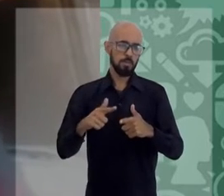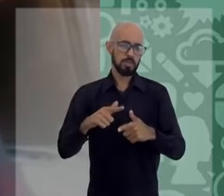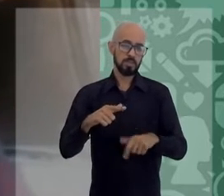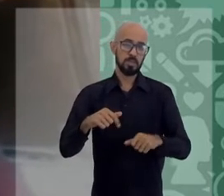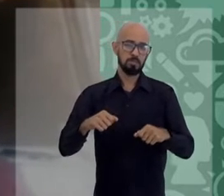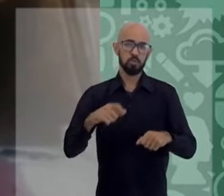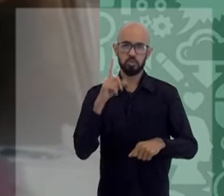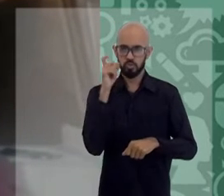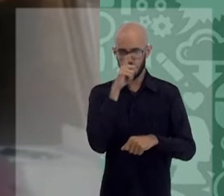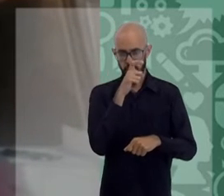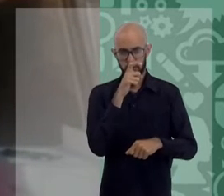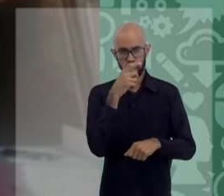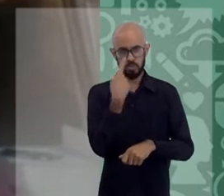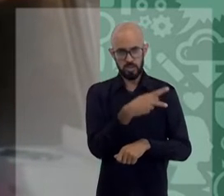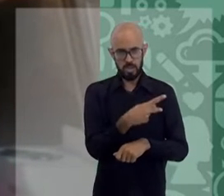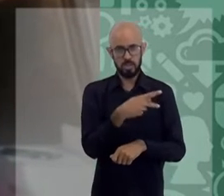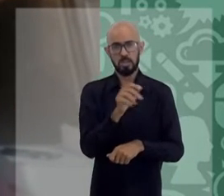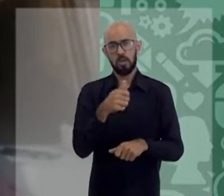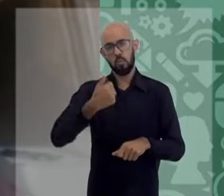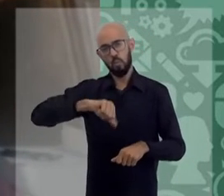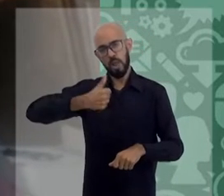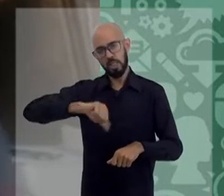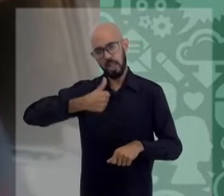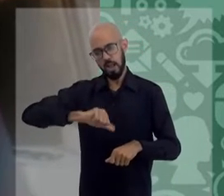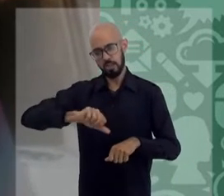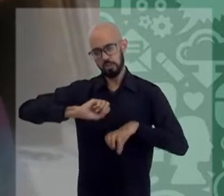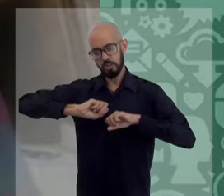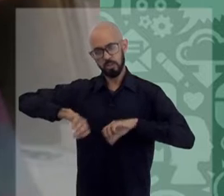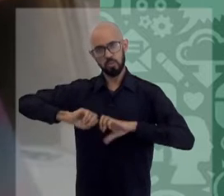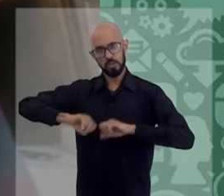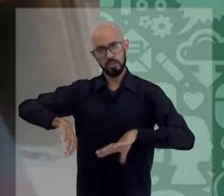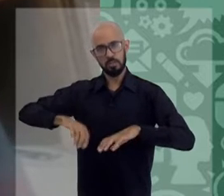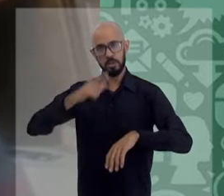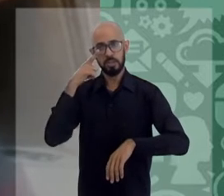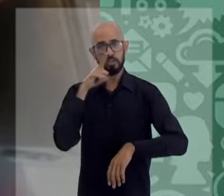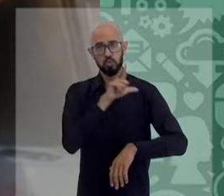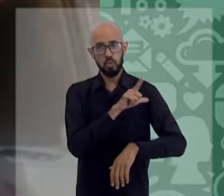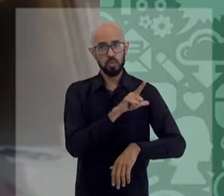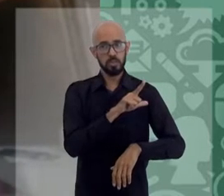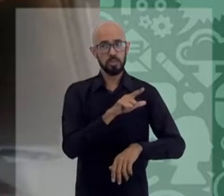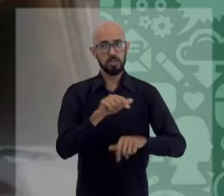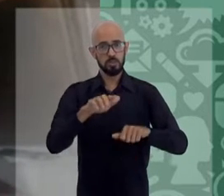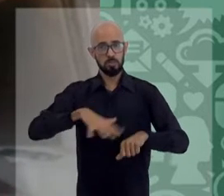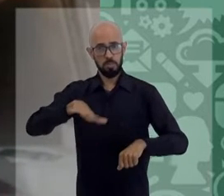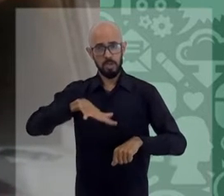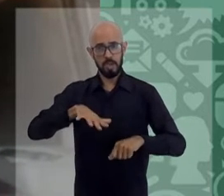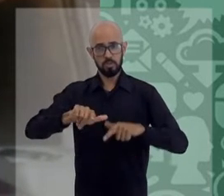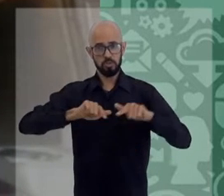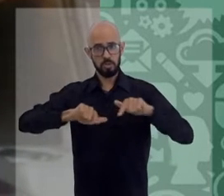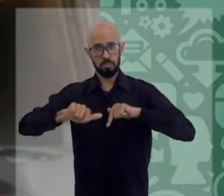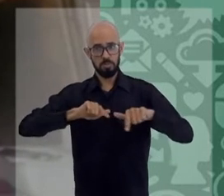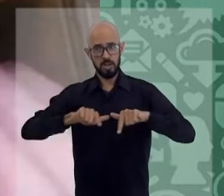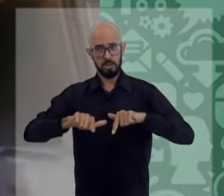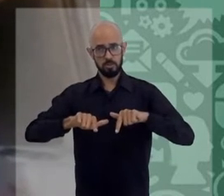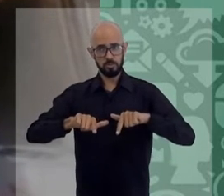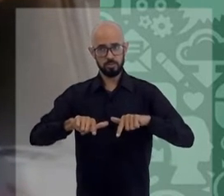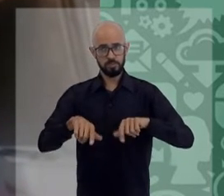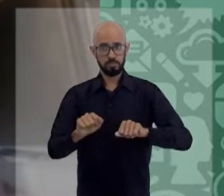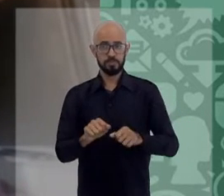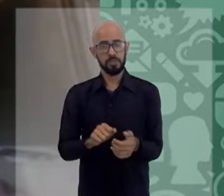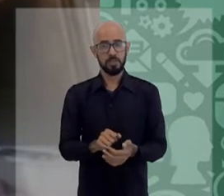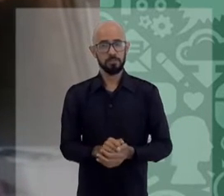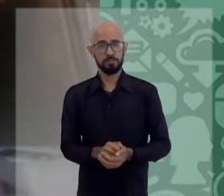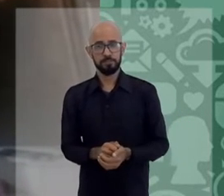a eles: educação, a qualidade da educação que está sendo oferecida a eles para que eles conquistem um espaço no mercado de trabalho, e o